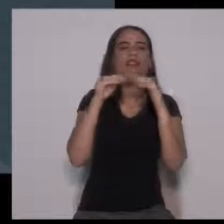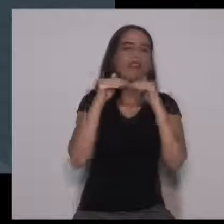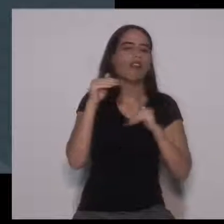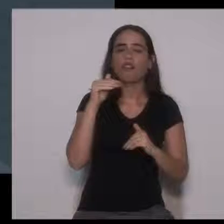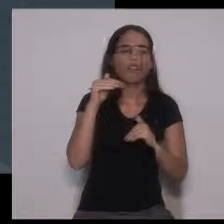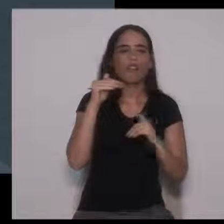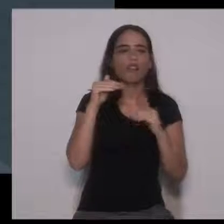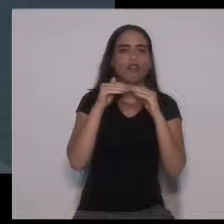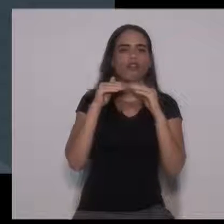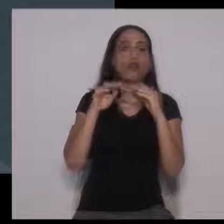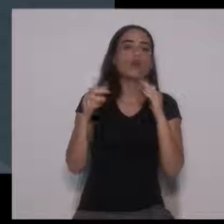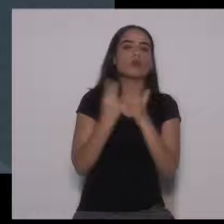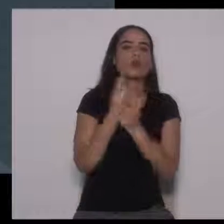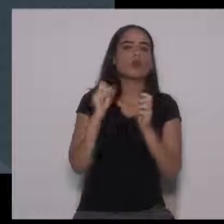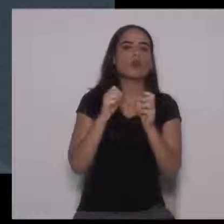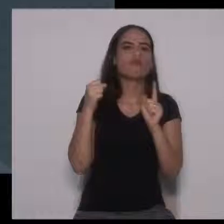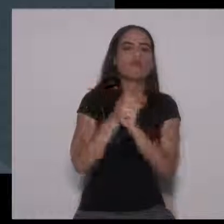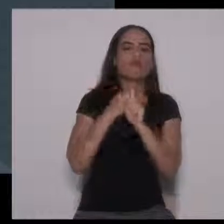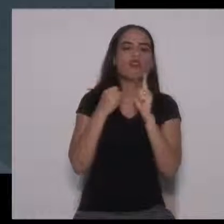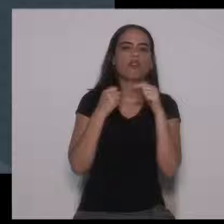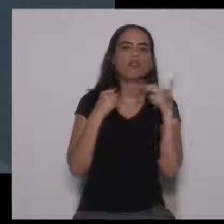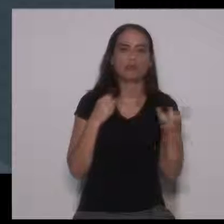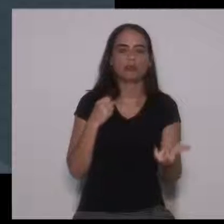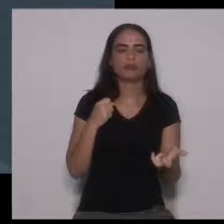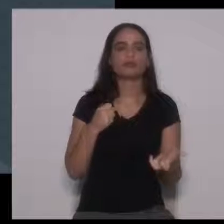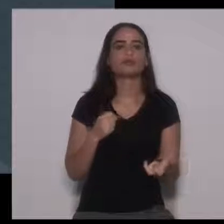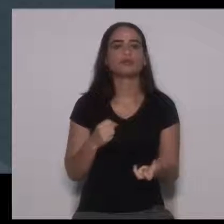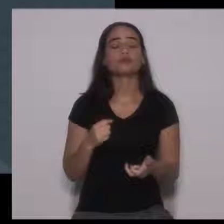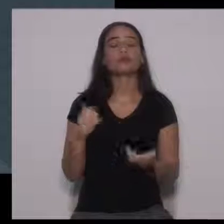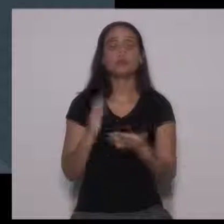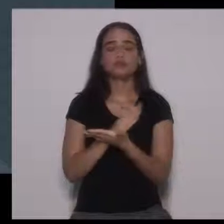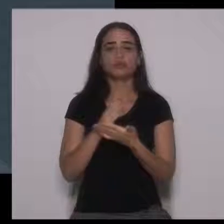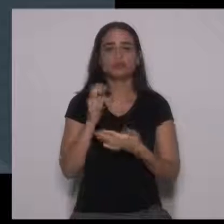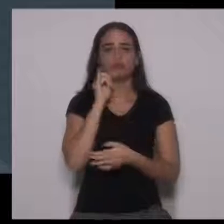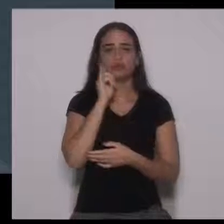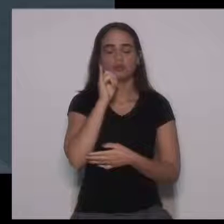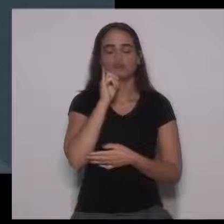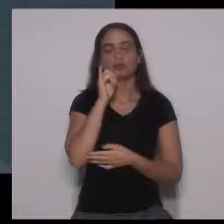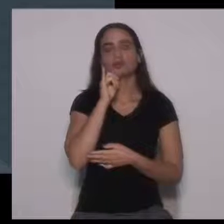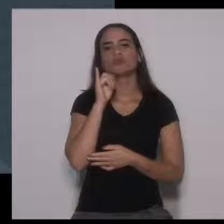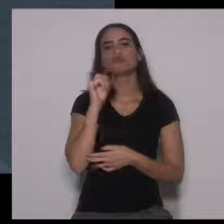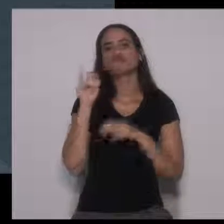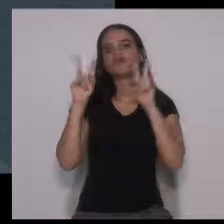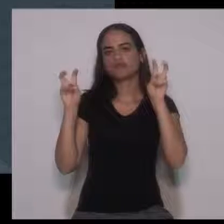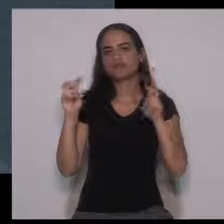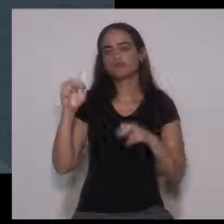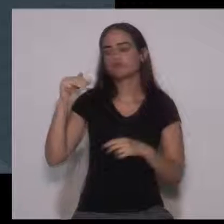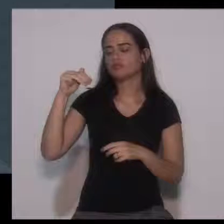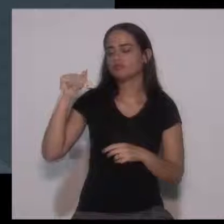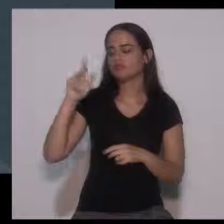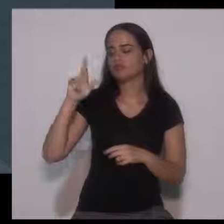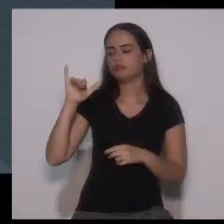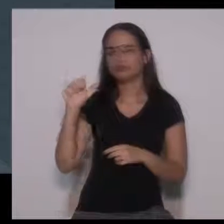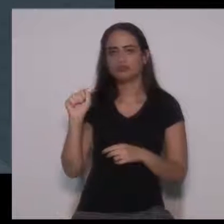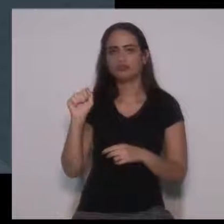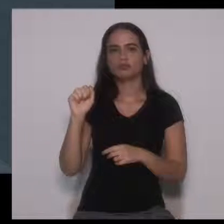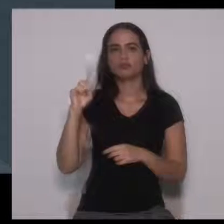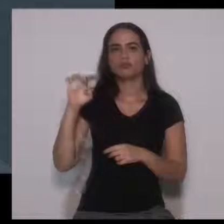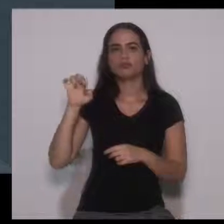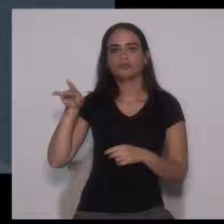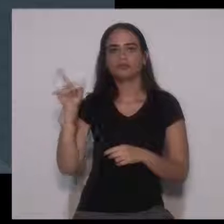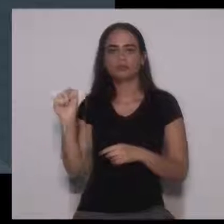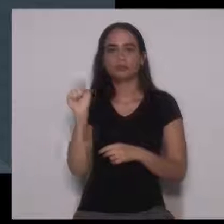Então a gente vê, muito daqueles casos da Lei da Maria Penha acabam caindo nesses feminicídios. A mulher